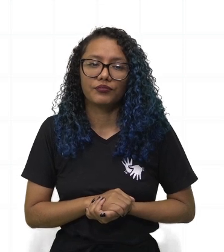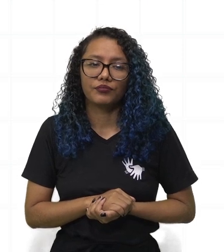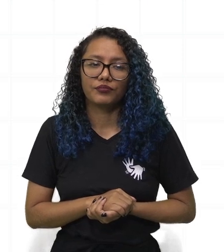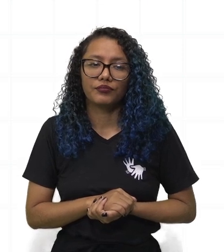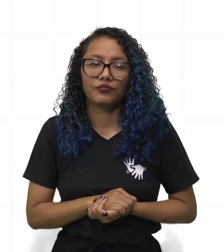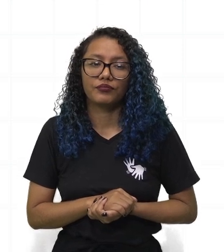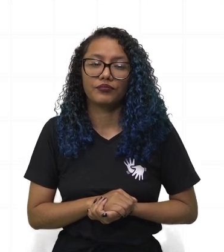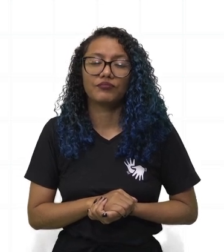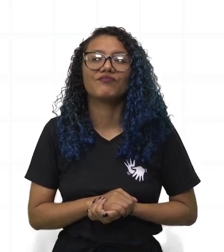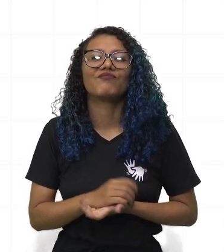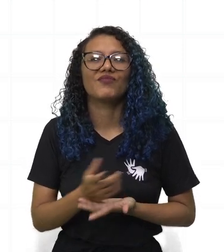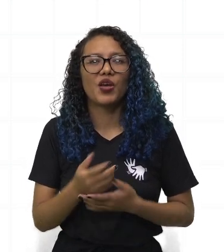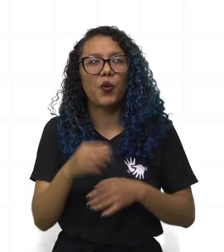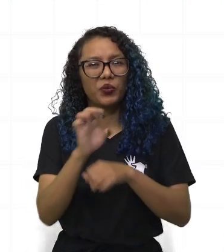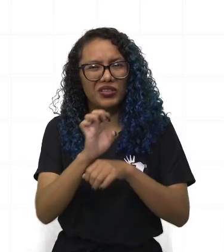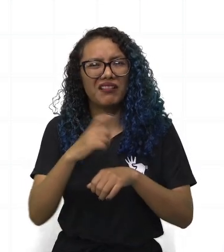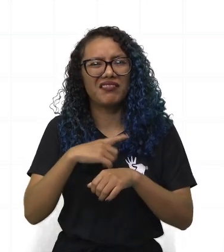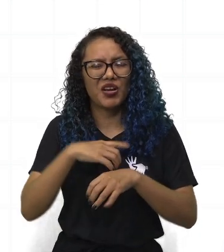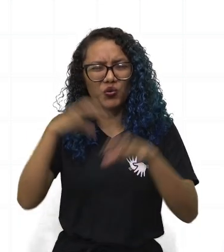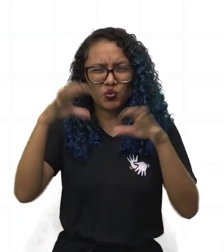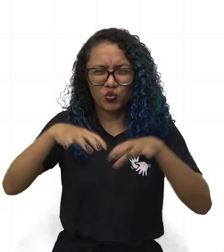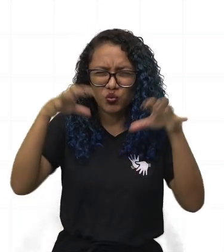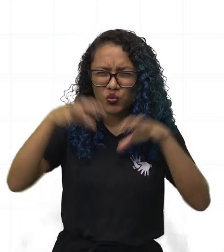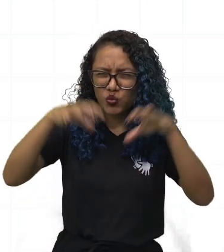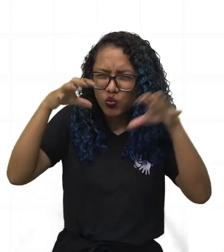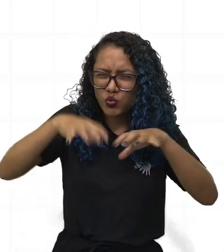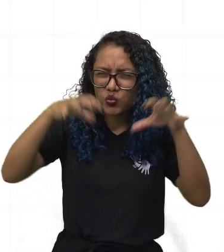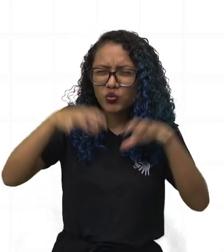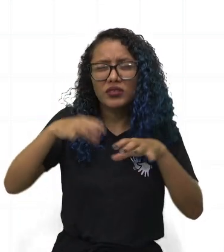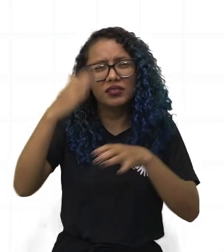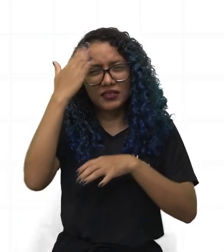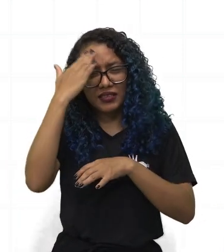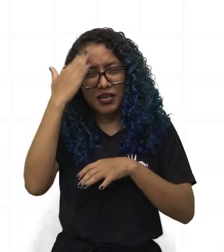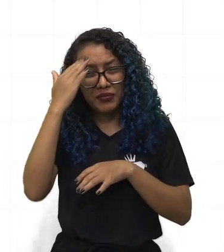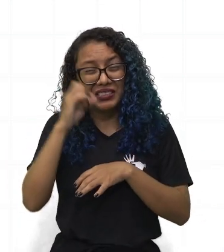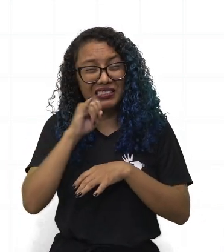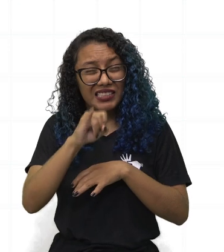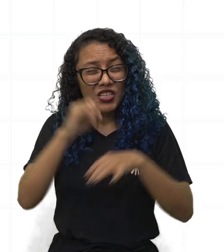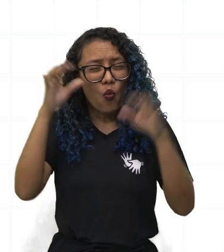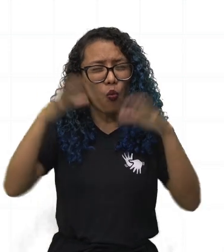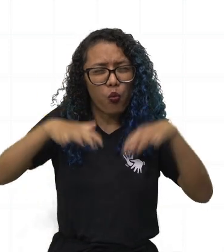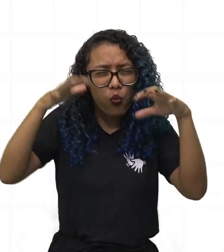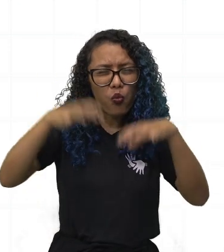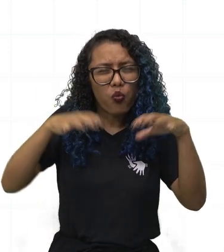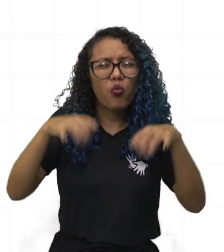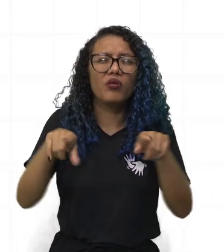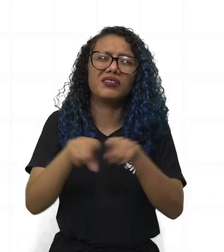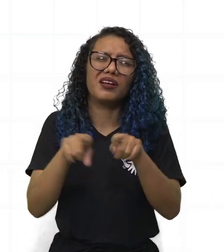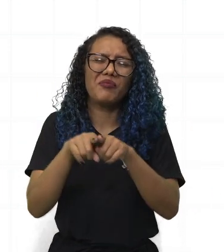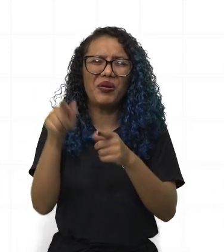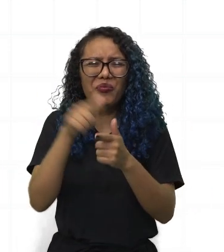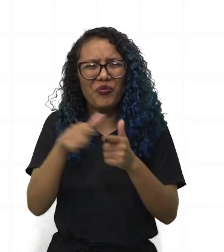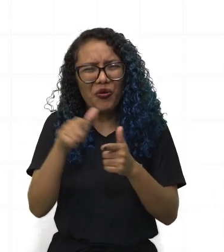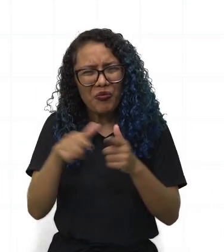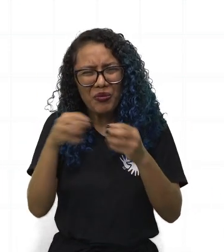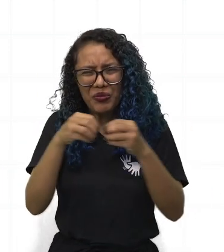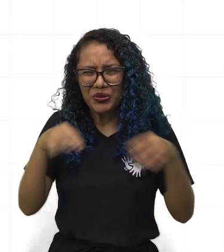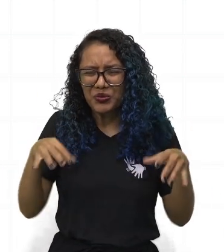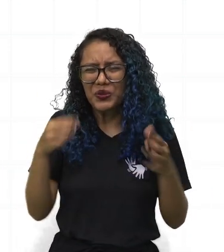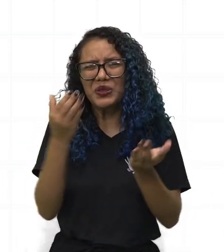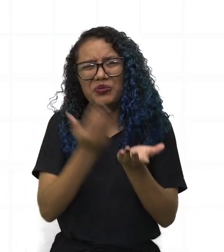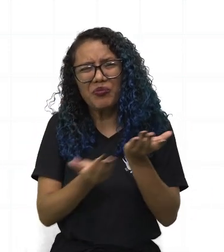acometido pelas chuvas fortes. Então, a gente já sabe que quando tem muita chuva, também tem ali alguns desastres, né? Algumas